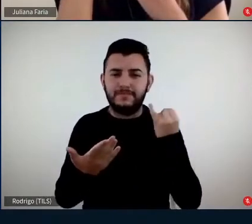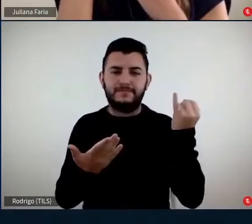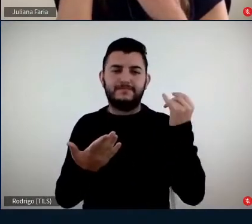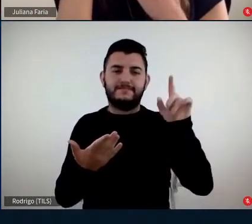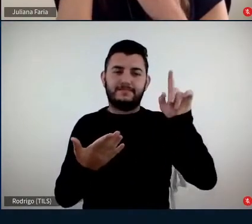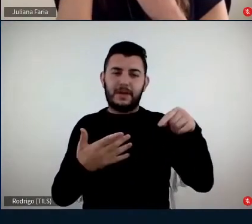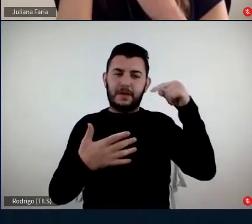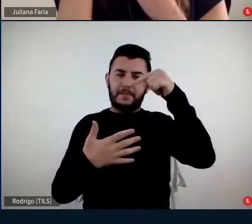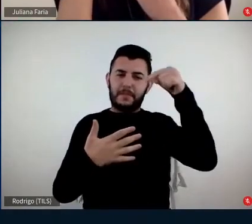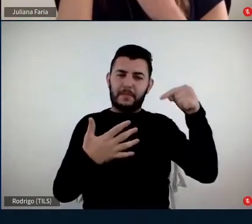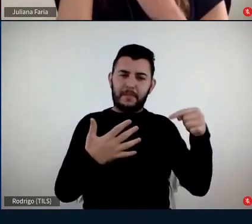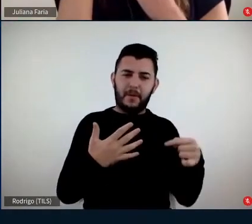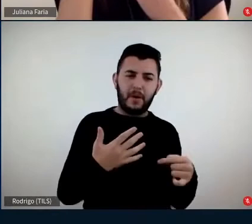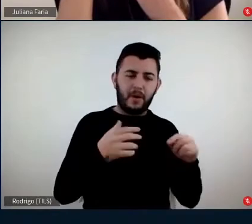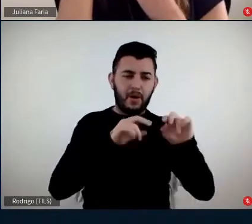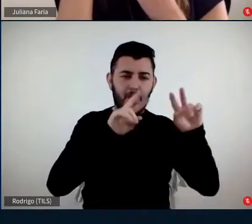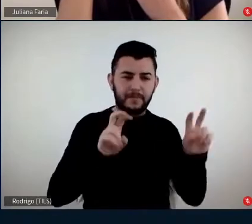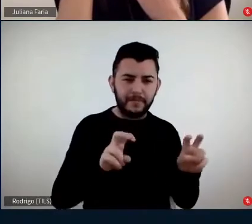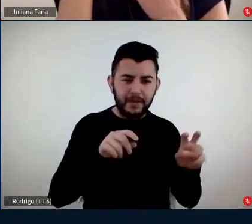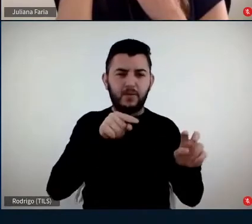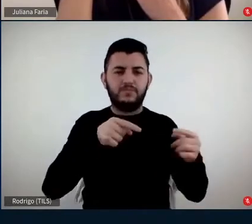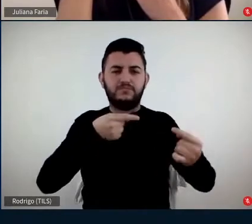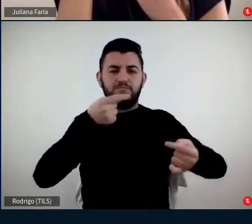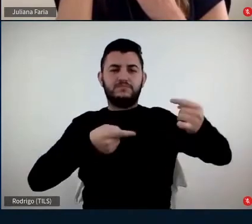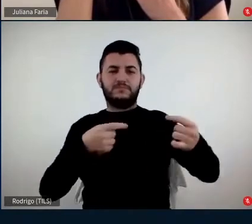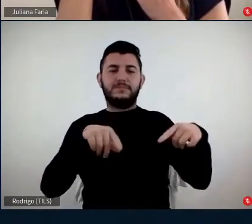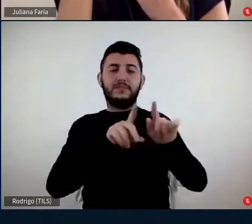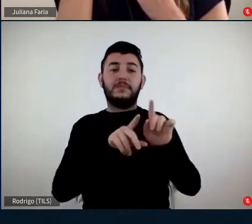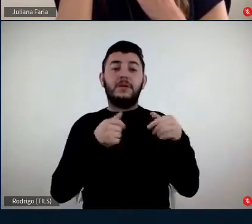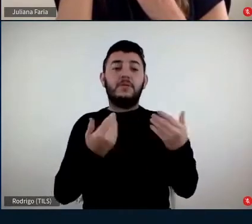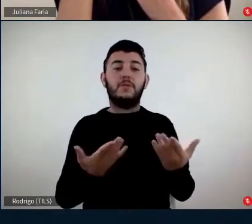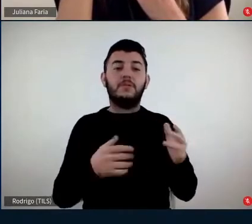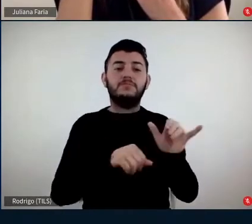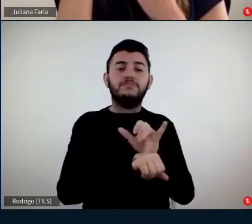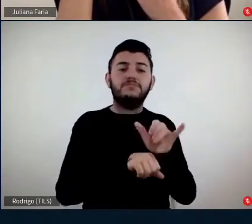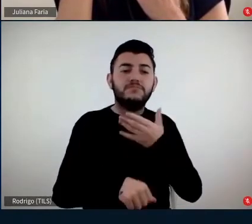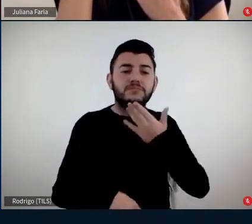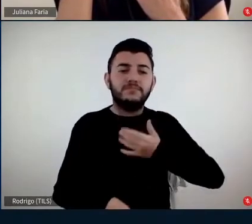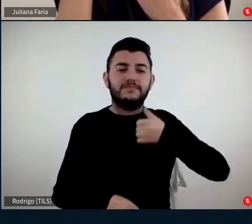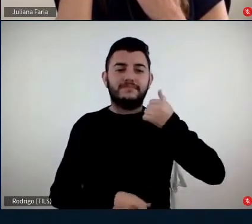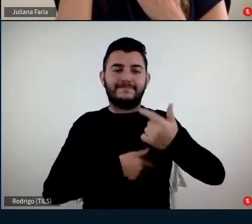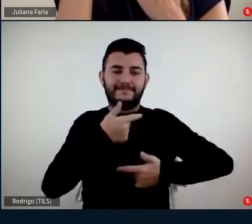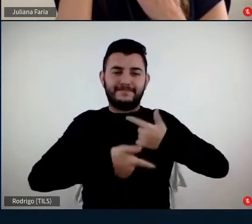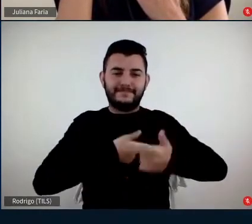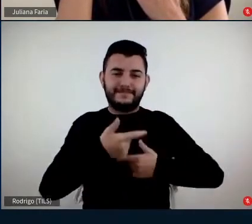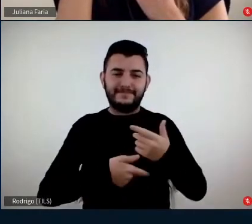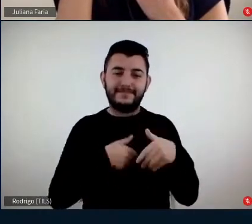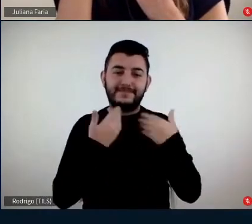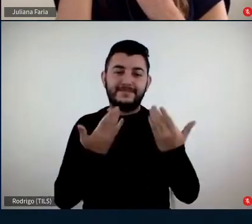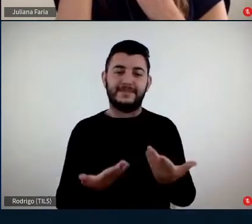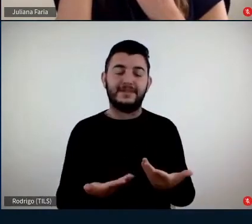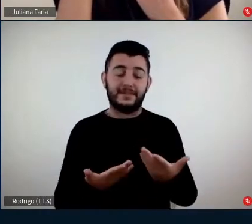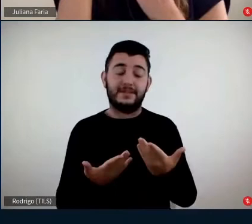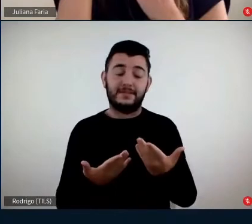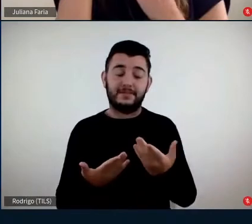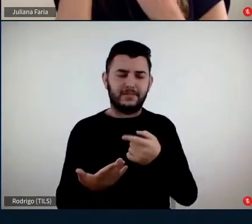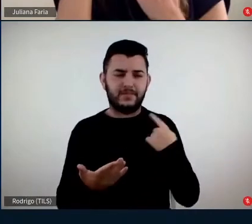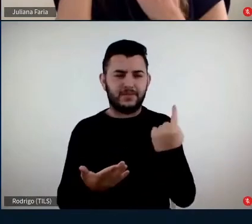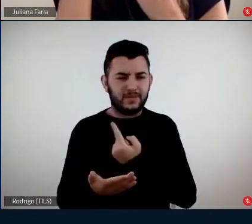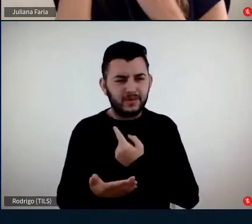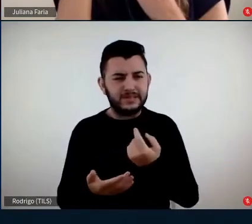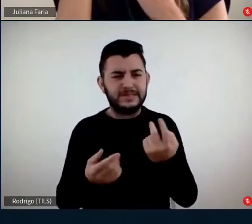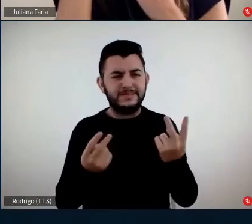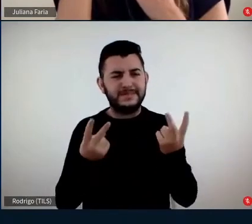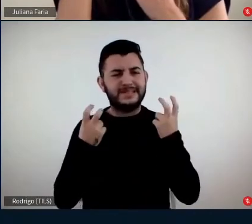ser abordado e qual seria a melhor forma de trabalhar. Mas quando nós começamos a ver que ia